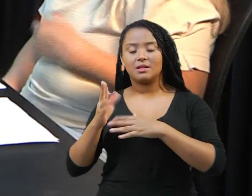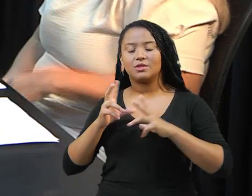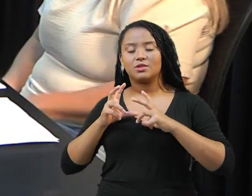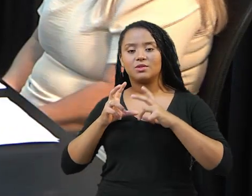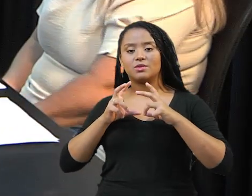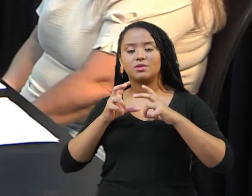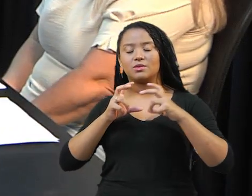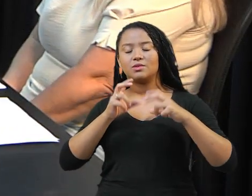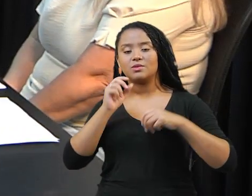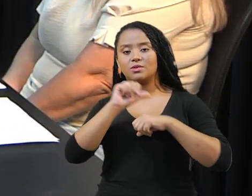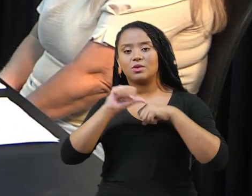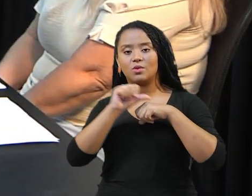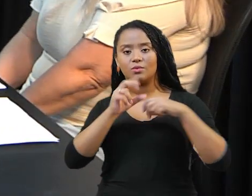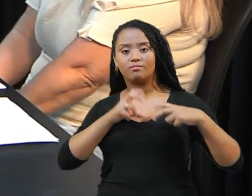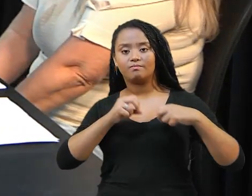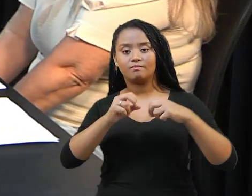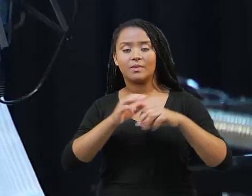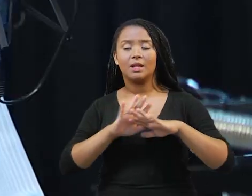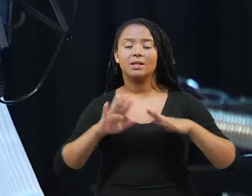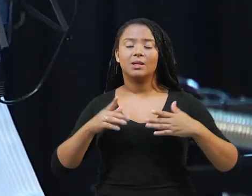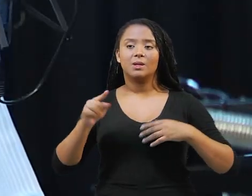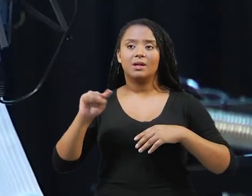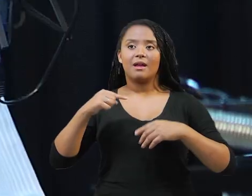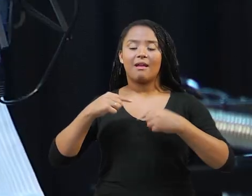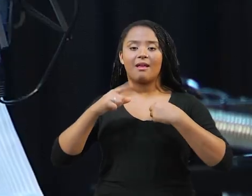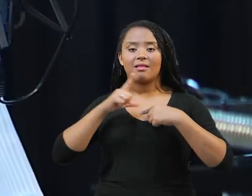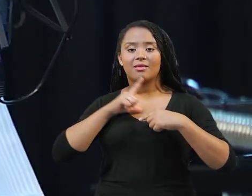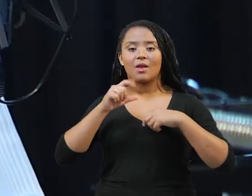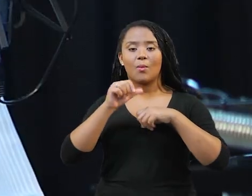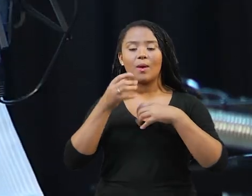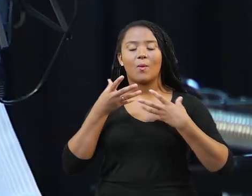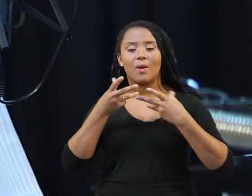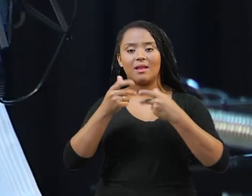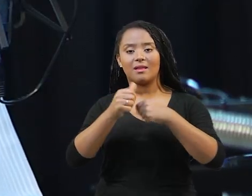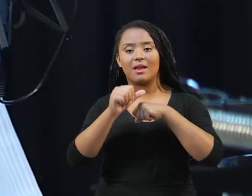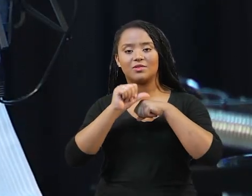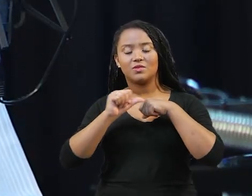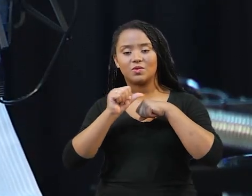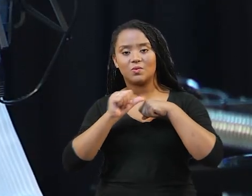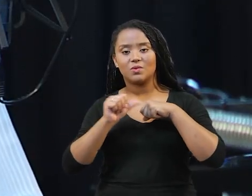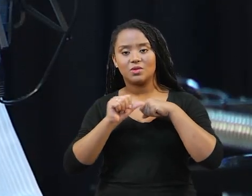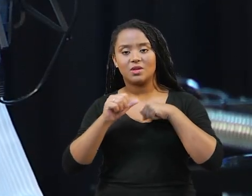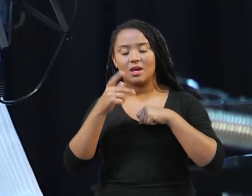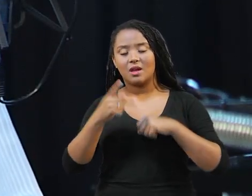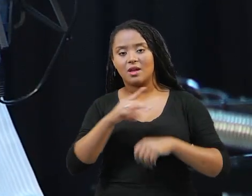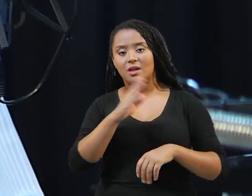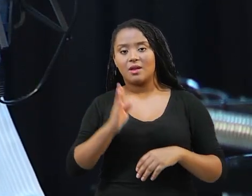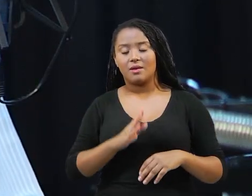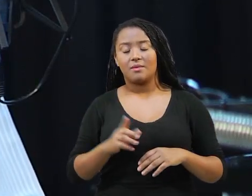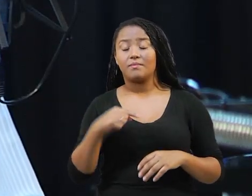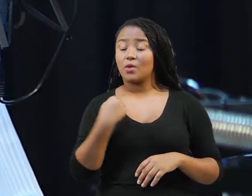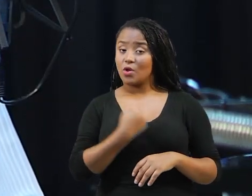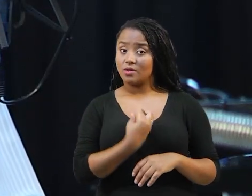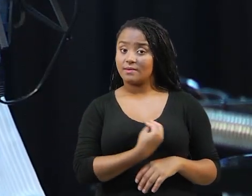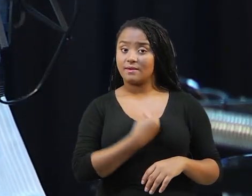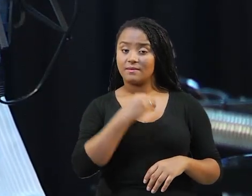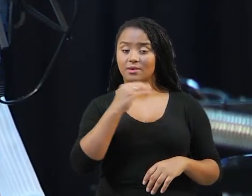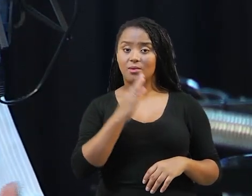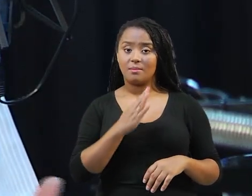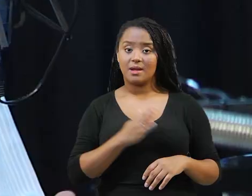O desafio é oferecer o cuidado cirúrgico para a população, Apesar de nós estarmos num